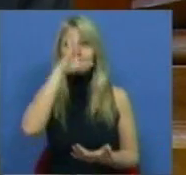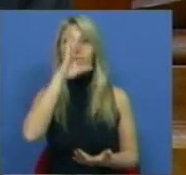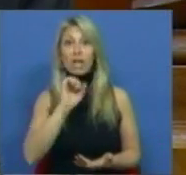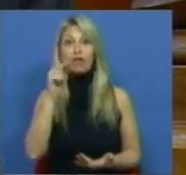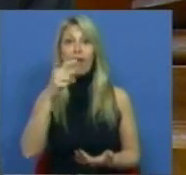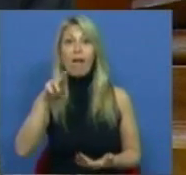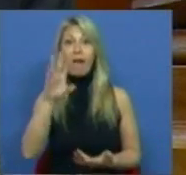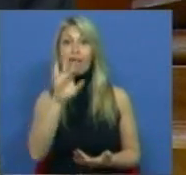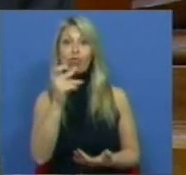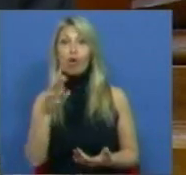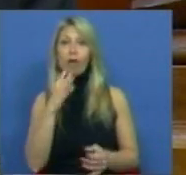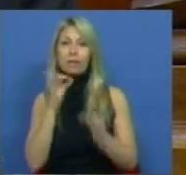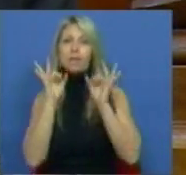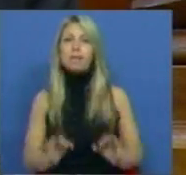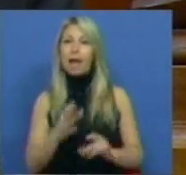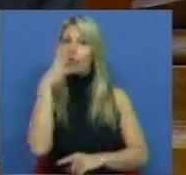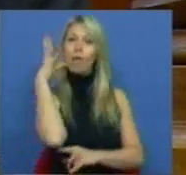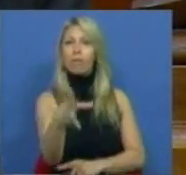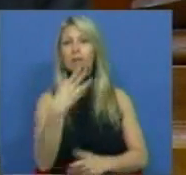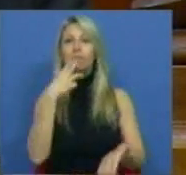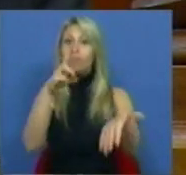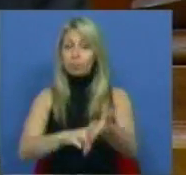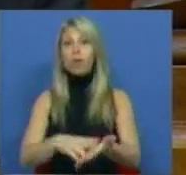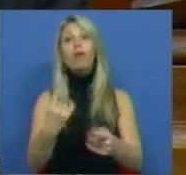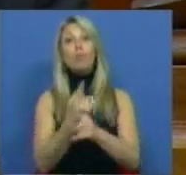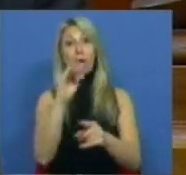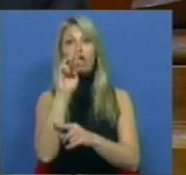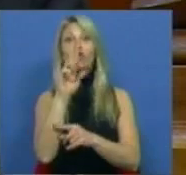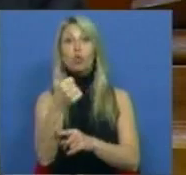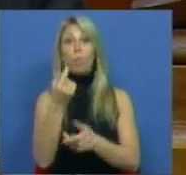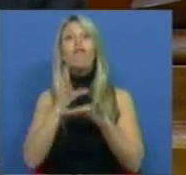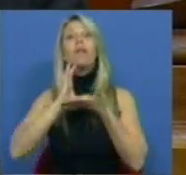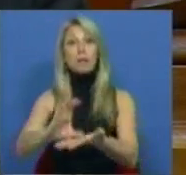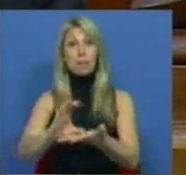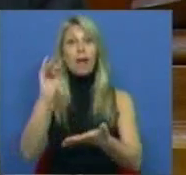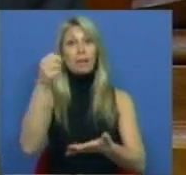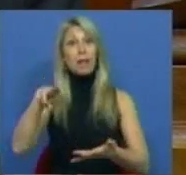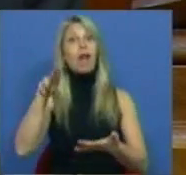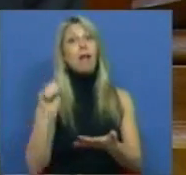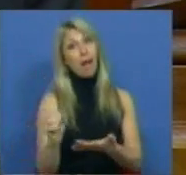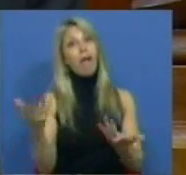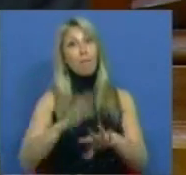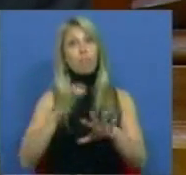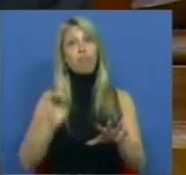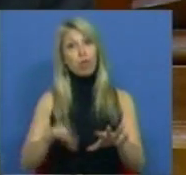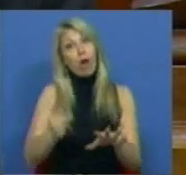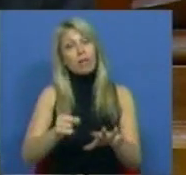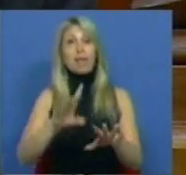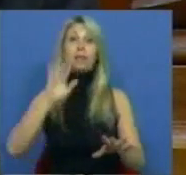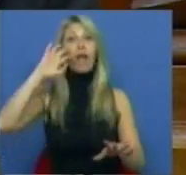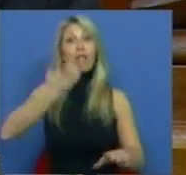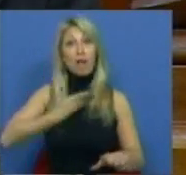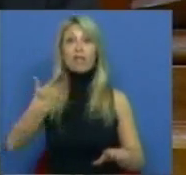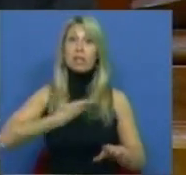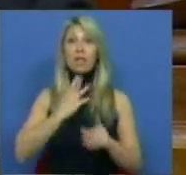mais certeira. O subfinanciamento do Serviço Nacional de Saúde é a principal razão do déficit e da dívida. Nos